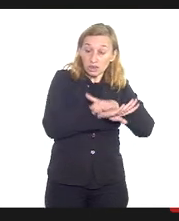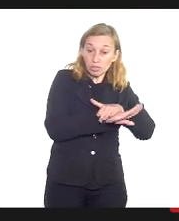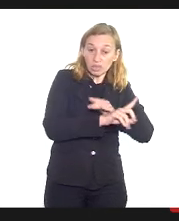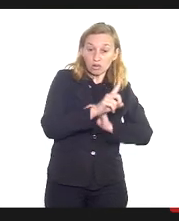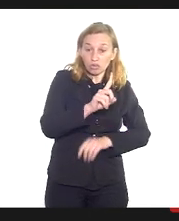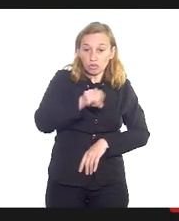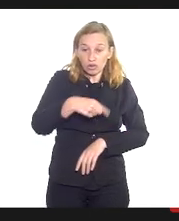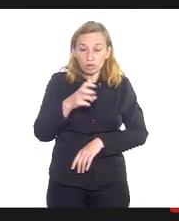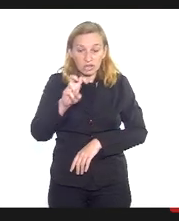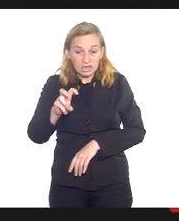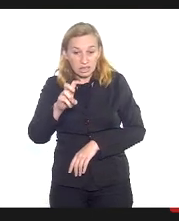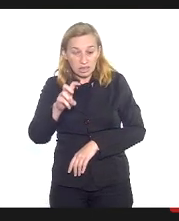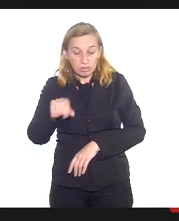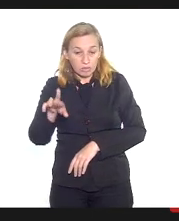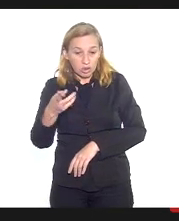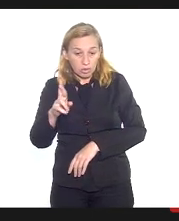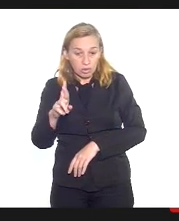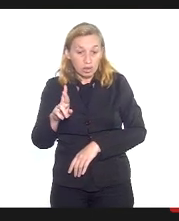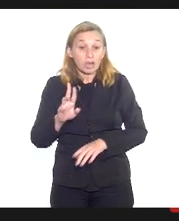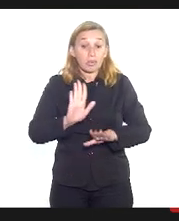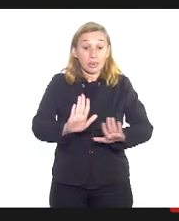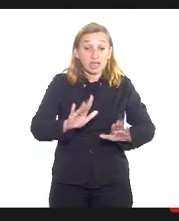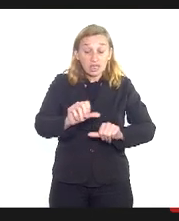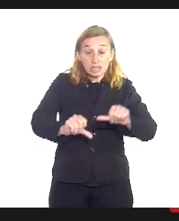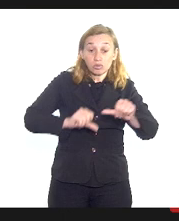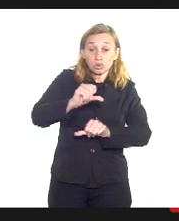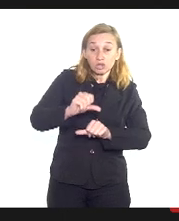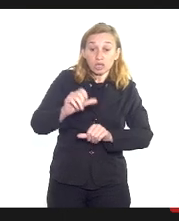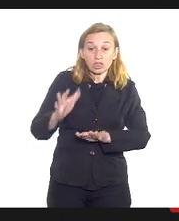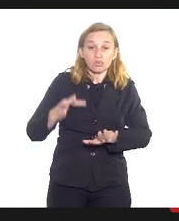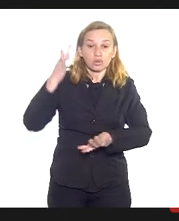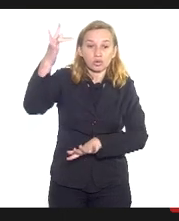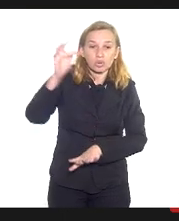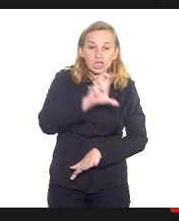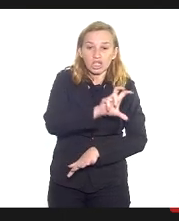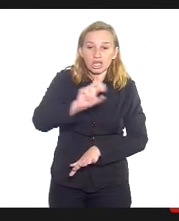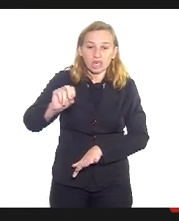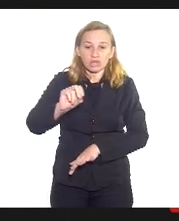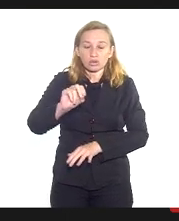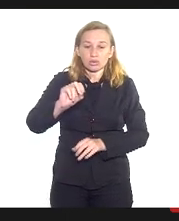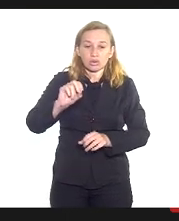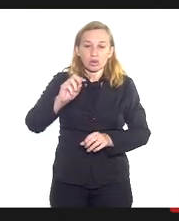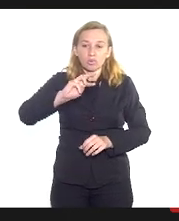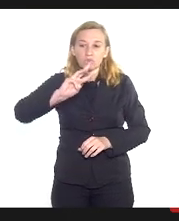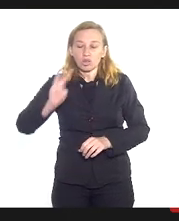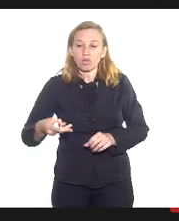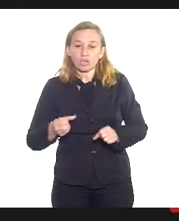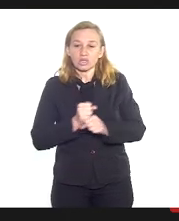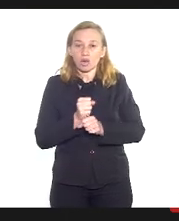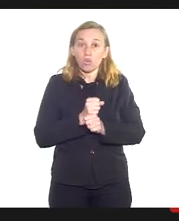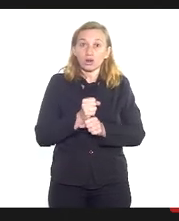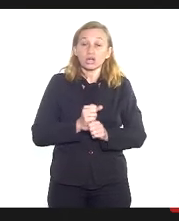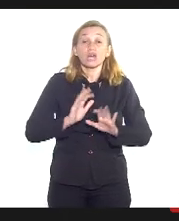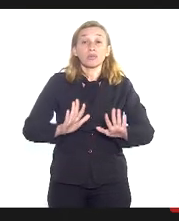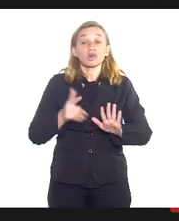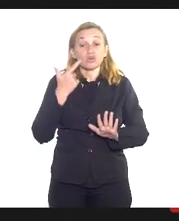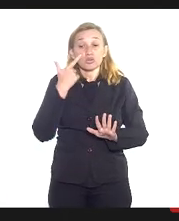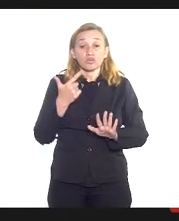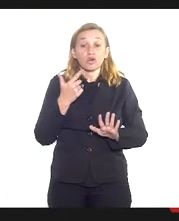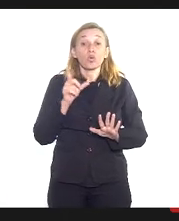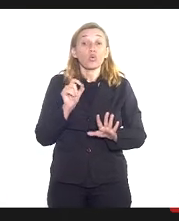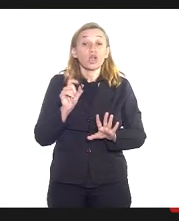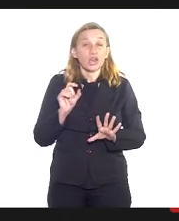essa mudança, né, para o futuro traria cerca de 500 milhões ao ano. A questão é que a gente